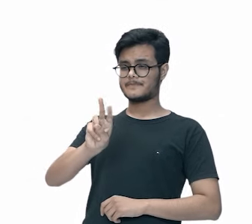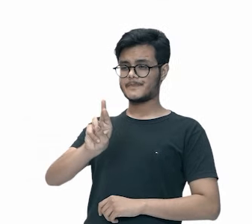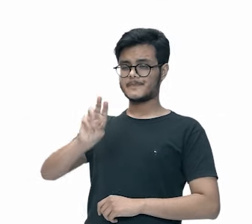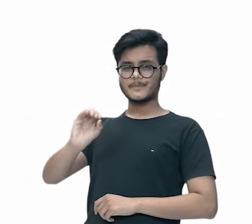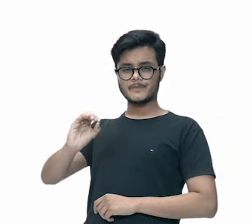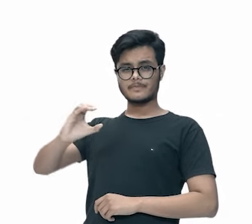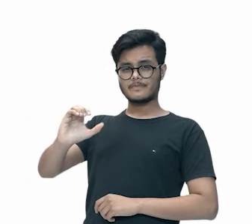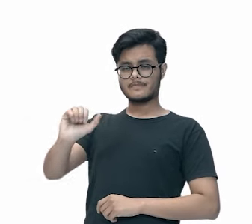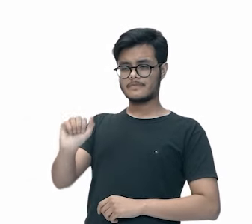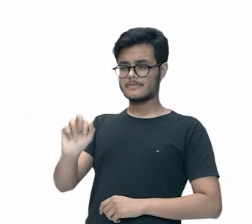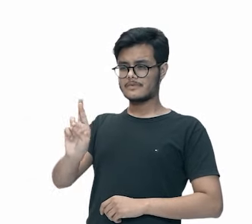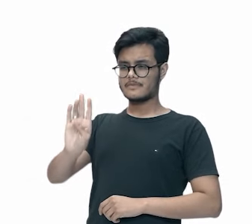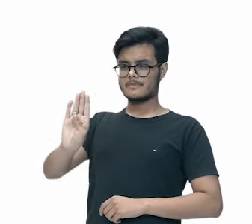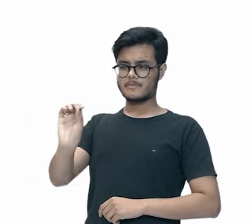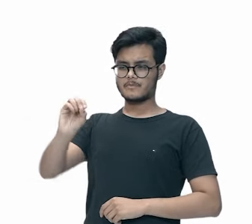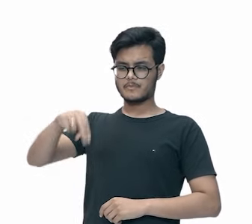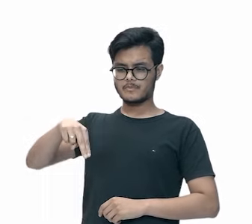o hidrocarboneto